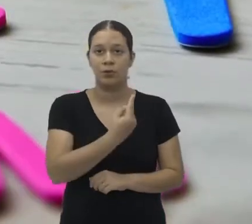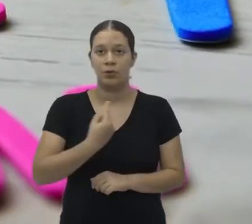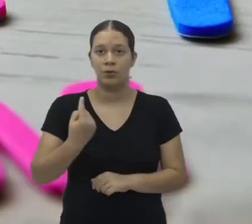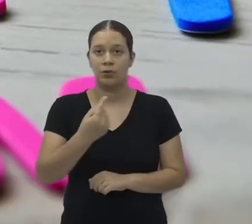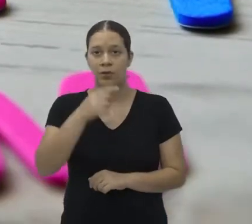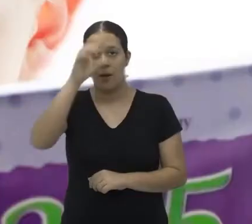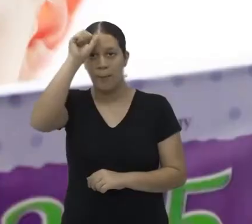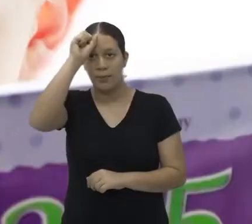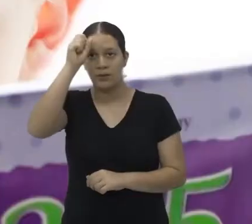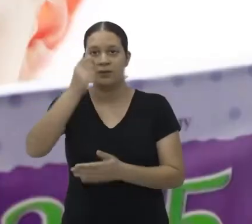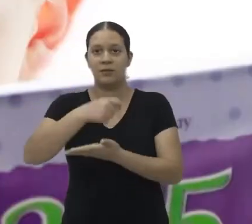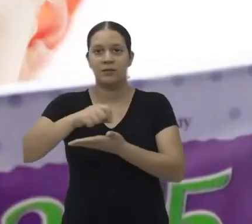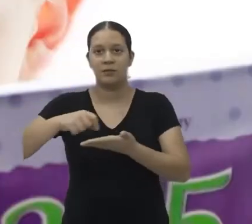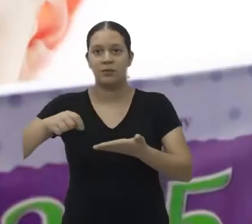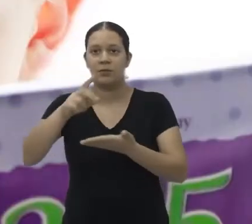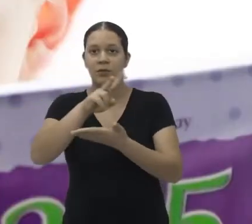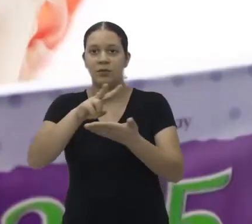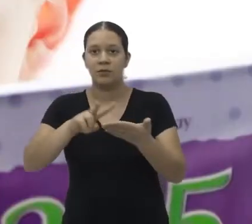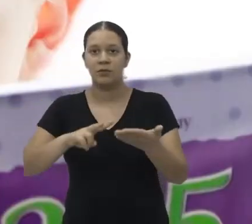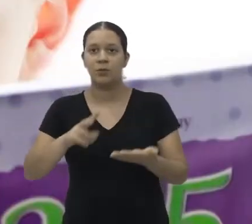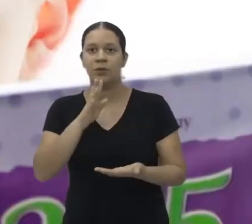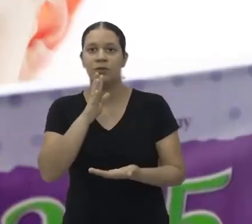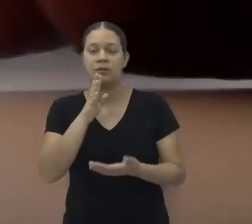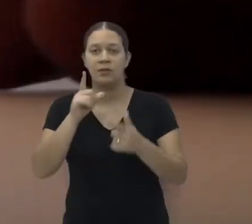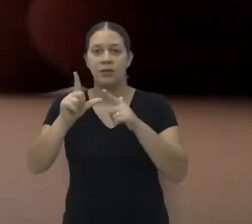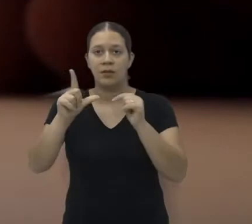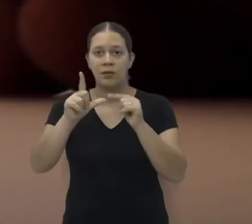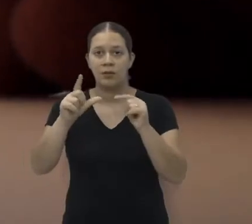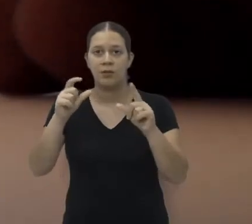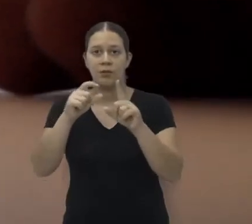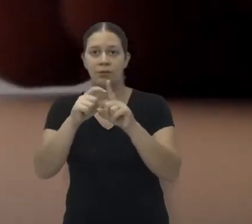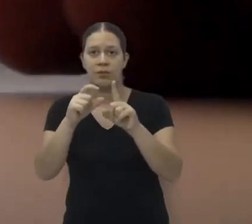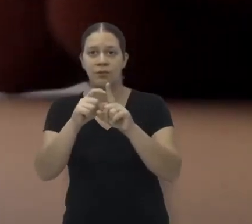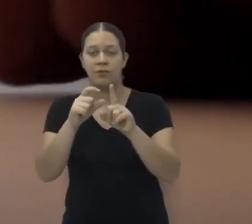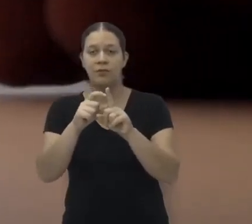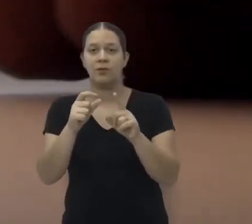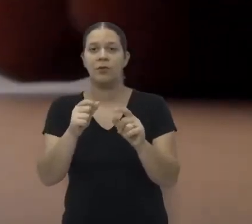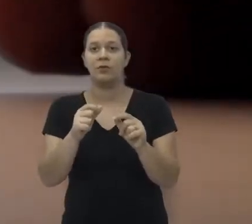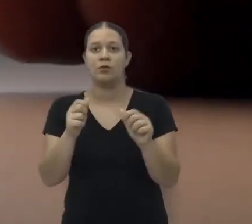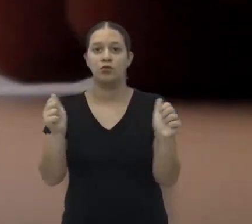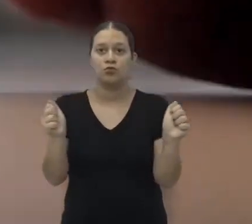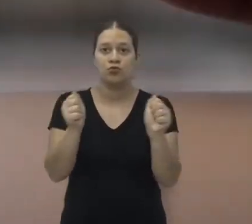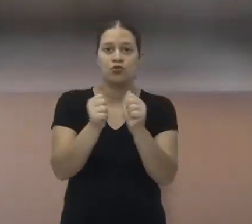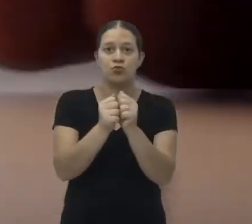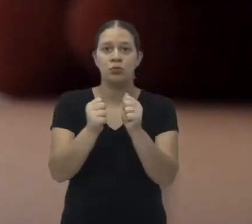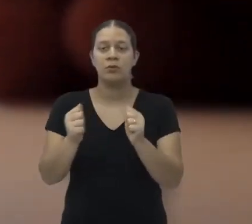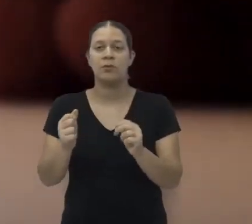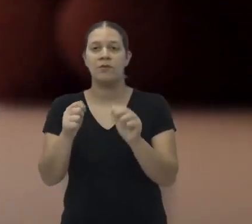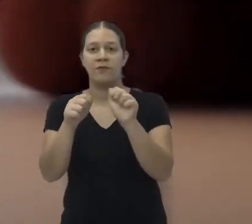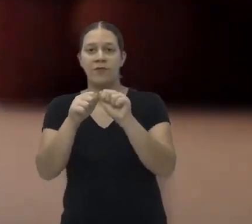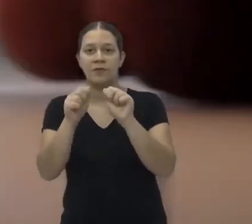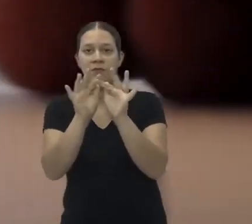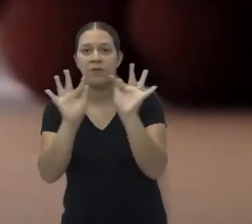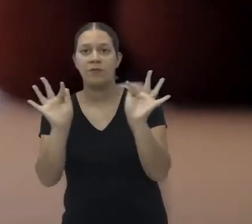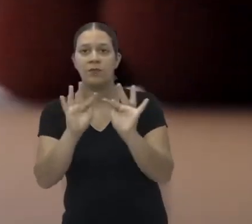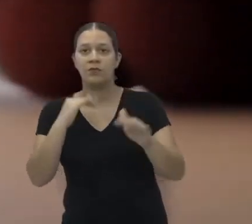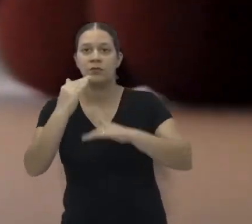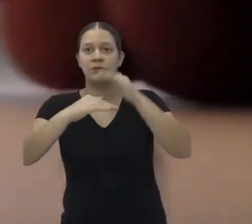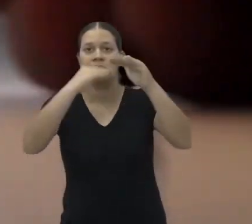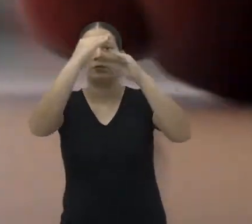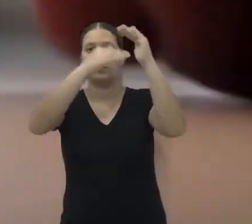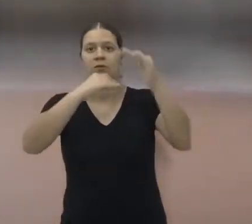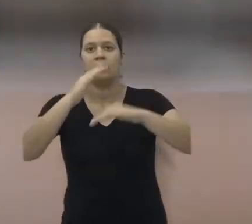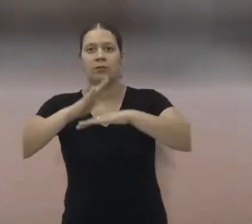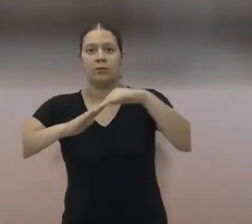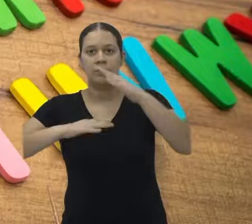Quando estamos aprendendo a ler e escrever, reconhecemos letras e palavras, juntamos para formar frases e assim